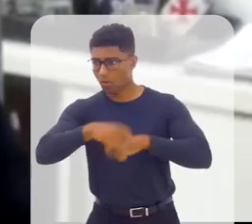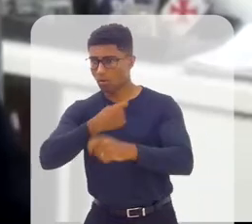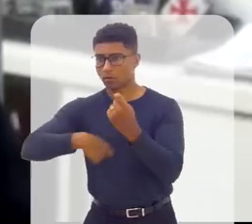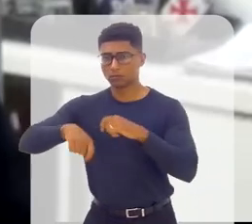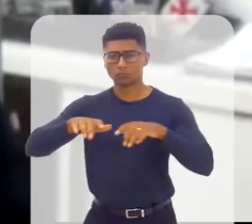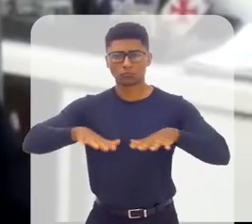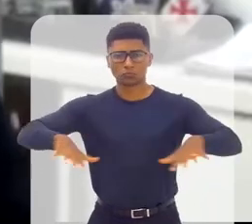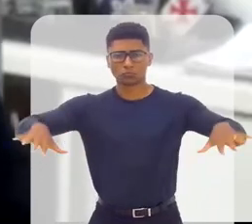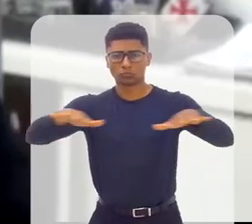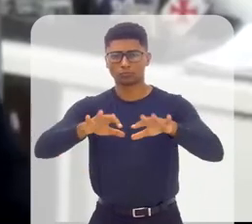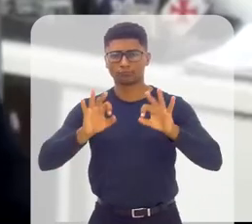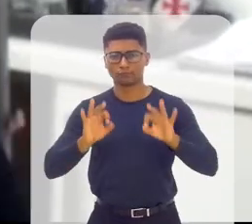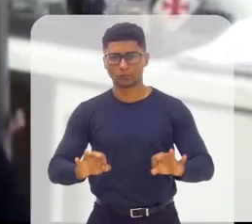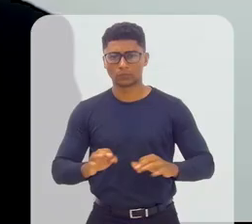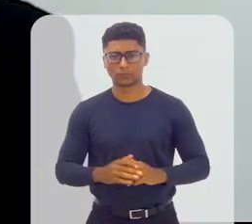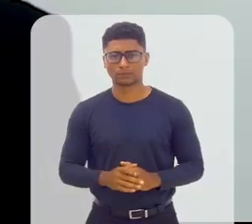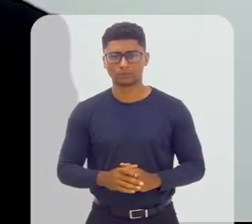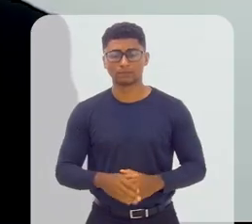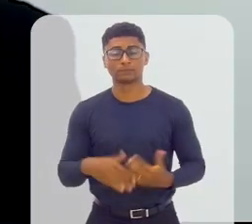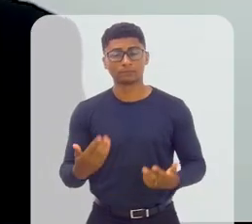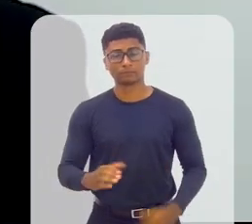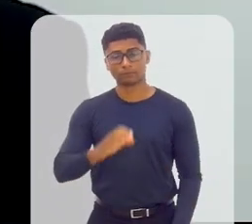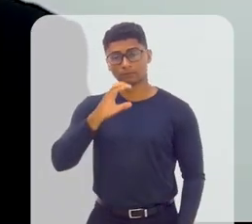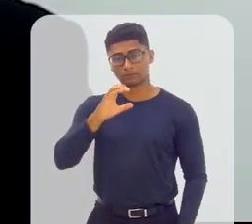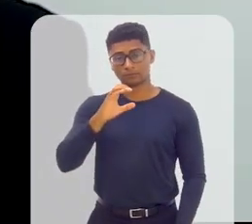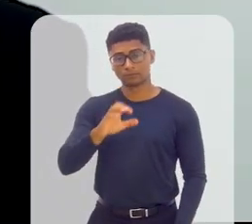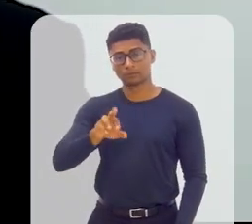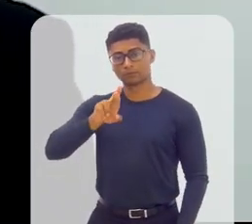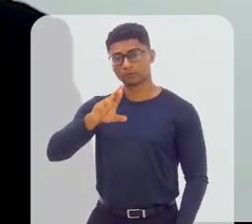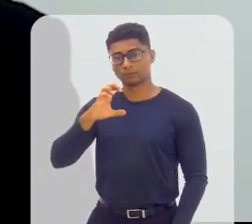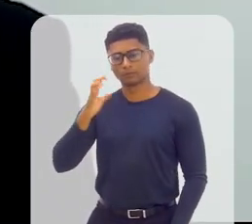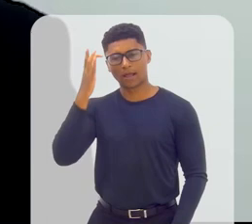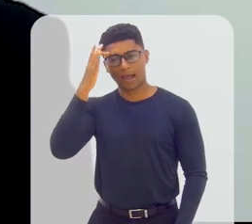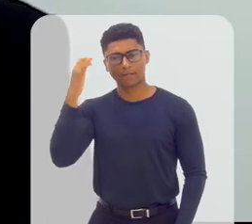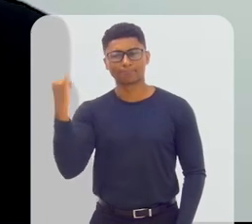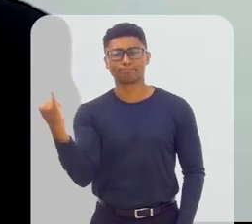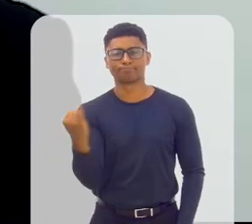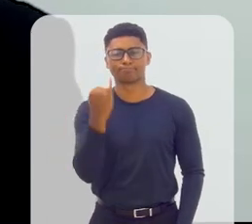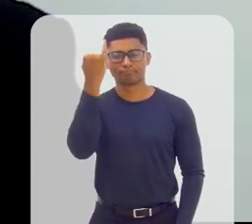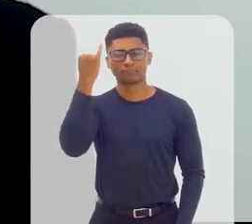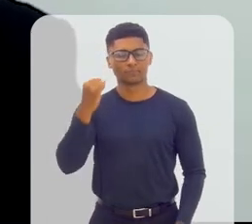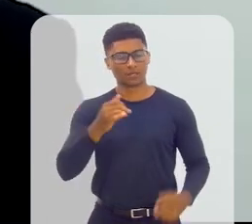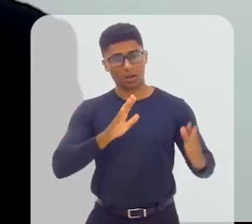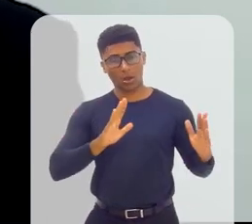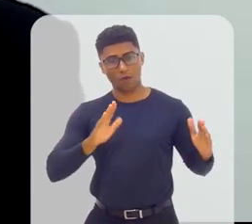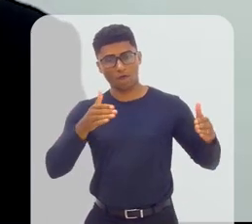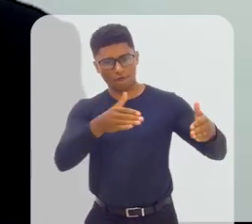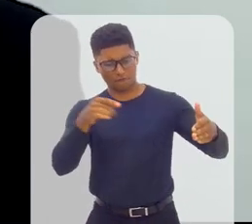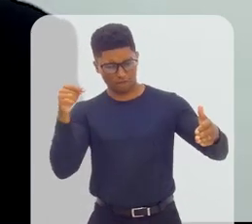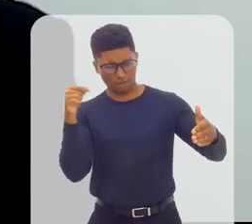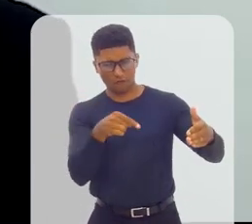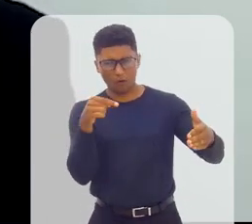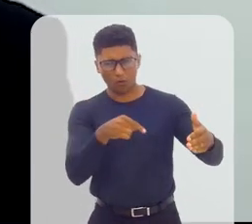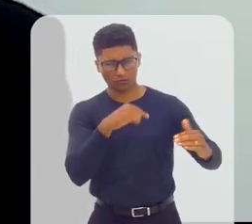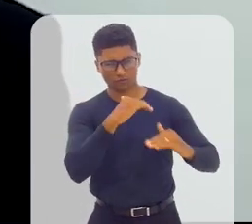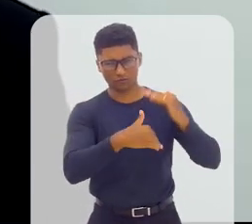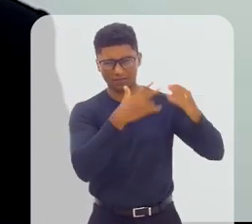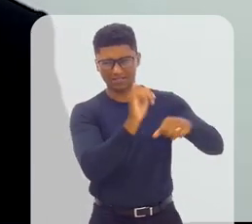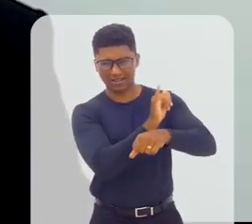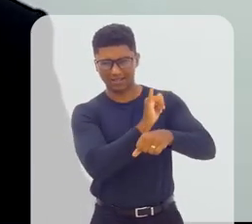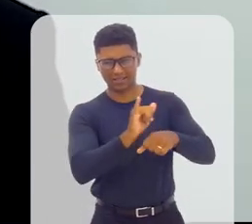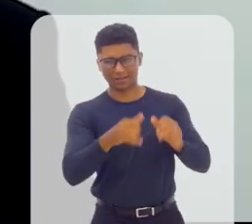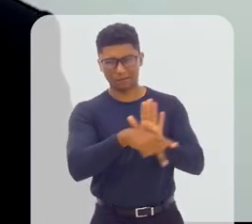seja otimizado. Qual a importância para o CRC de integrar o rol de instituições que compõem o Fórum Permanente de